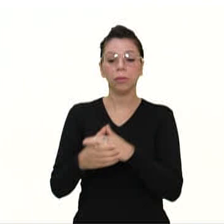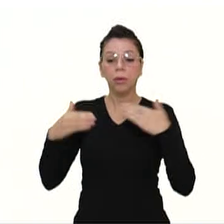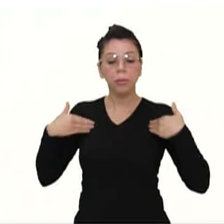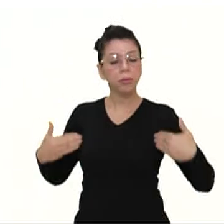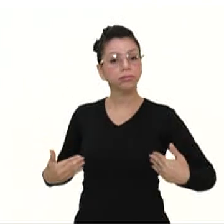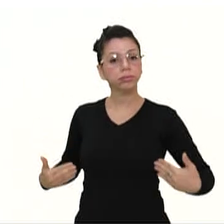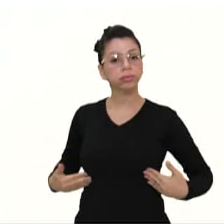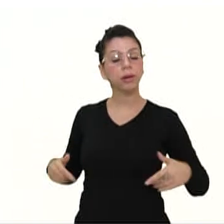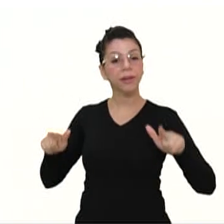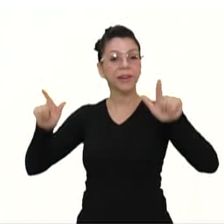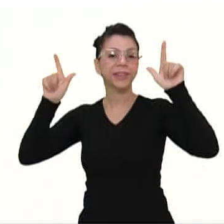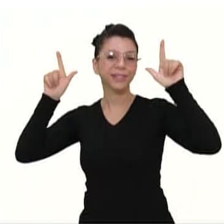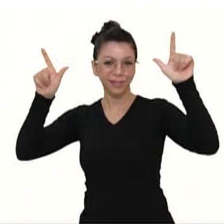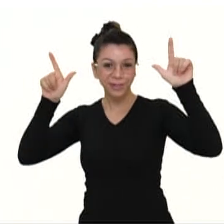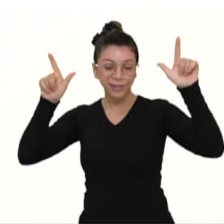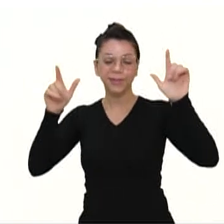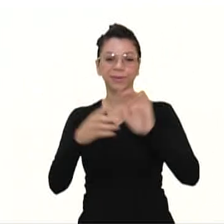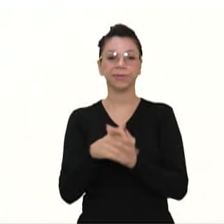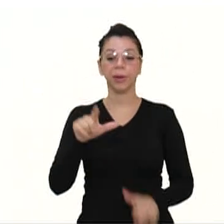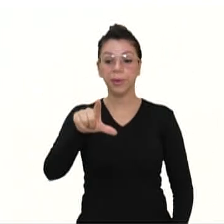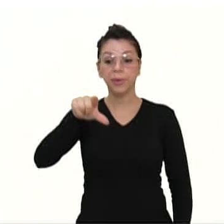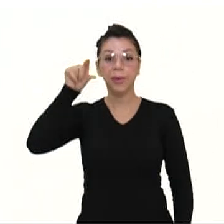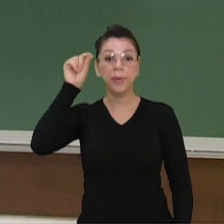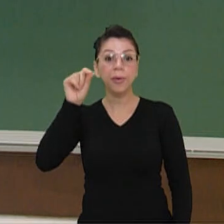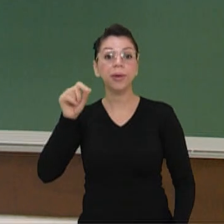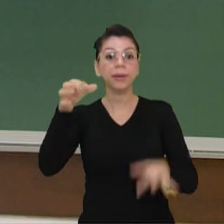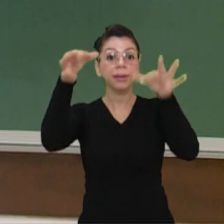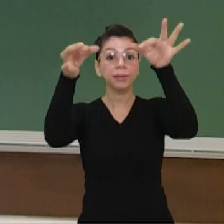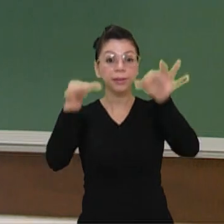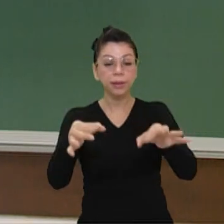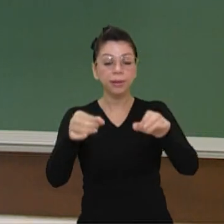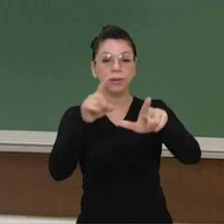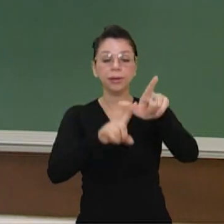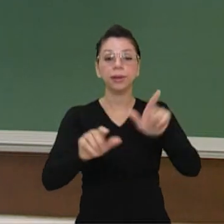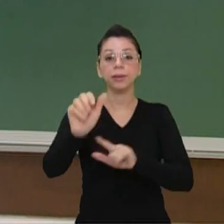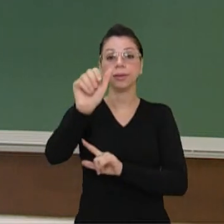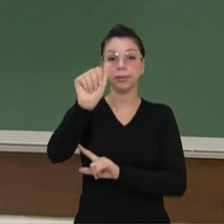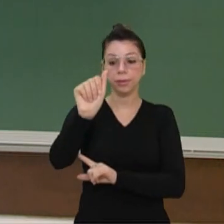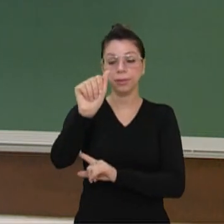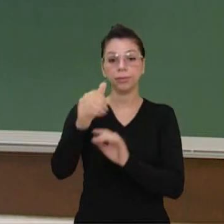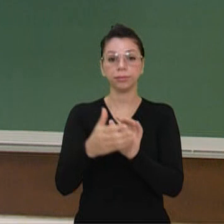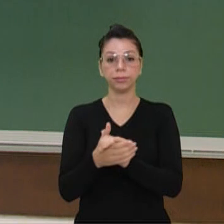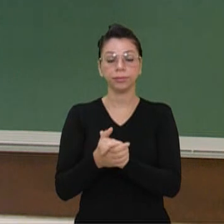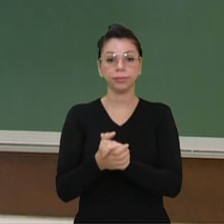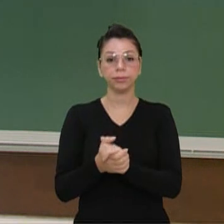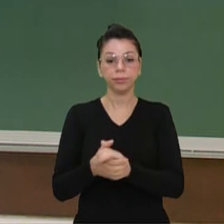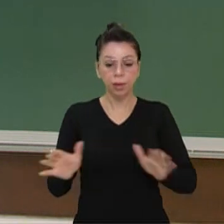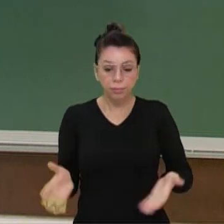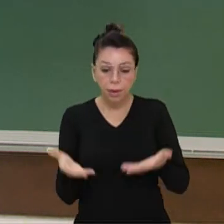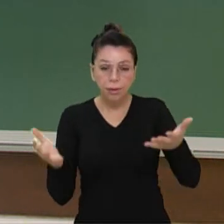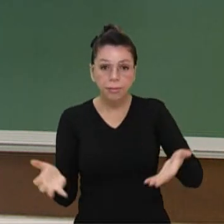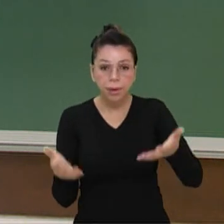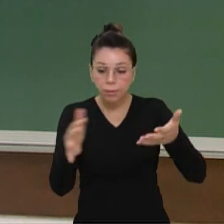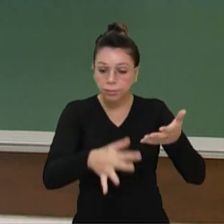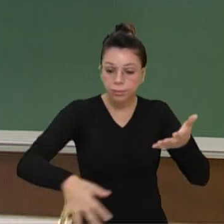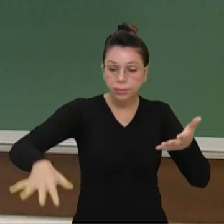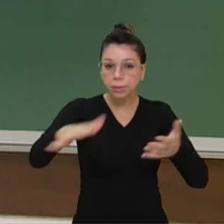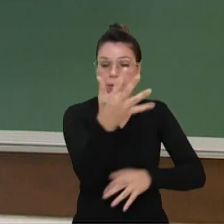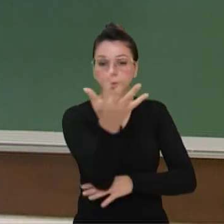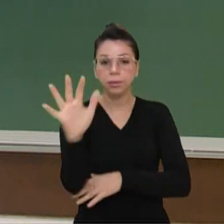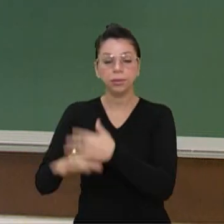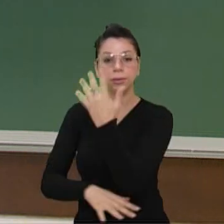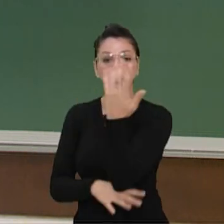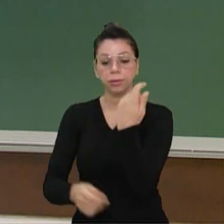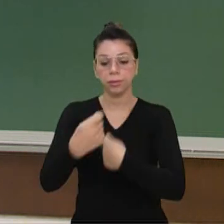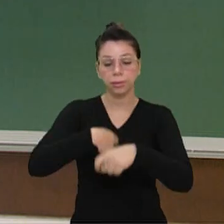corporais de aventura, escolha a alternativa correta. Alternativa A, elas contribuem para a sustentabilidade ambiental, econômica